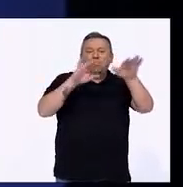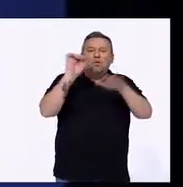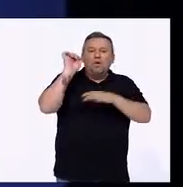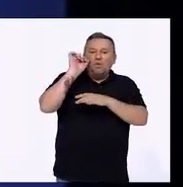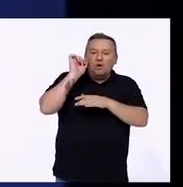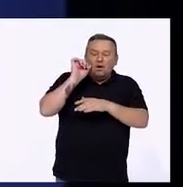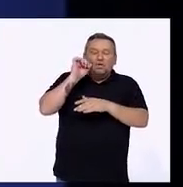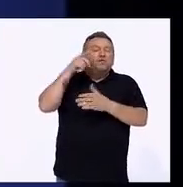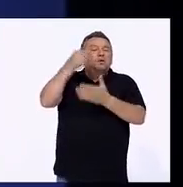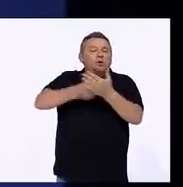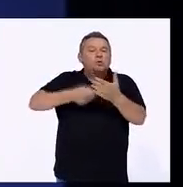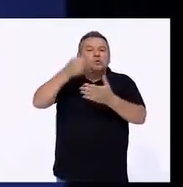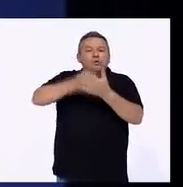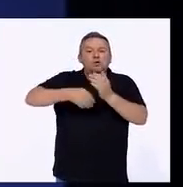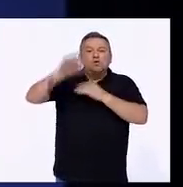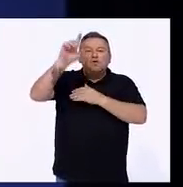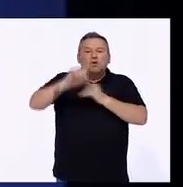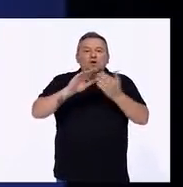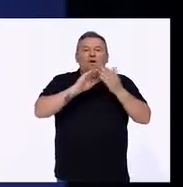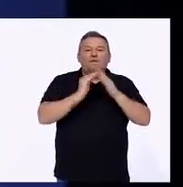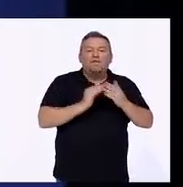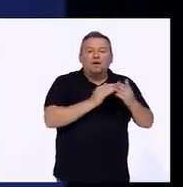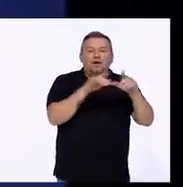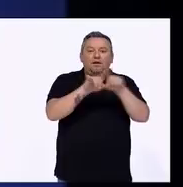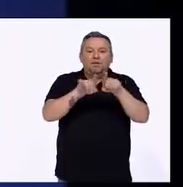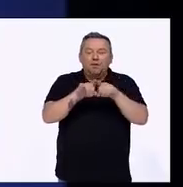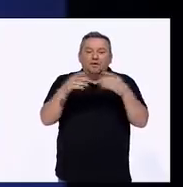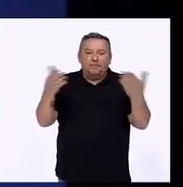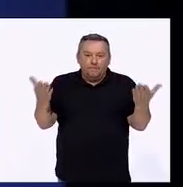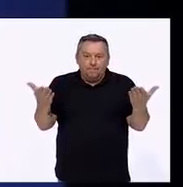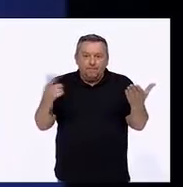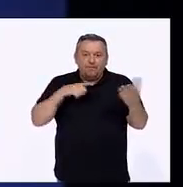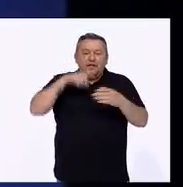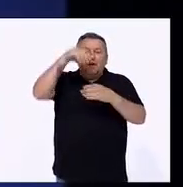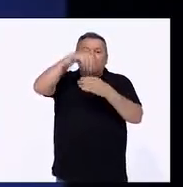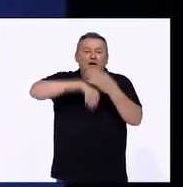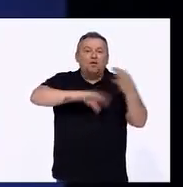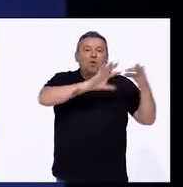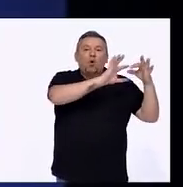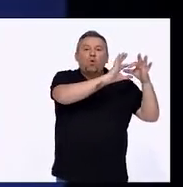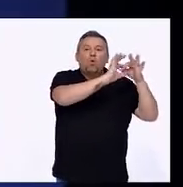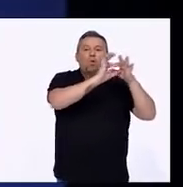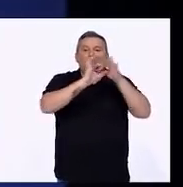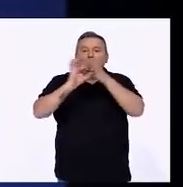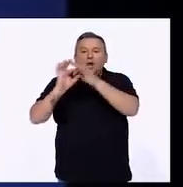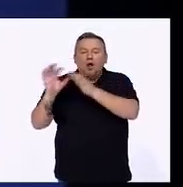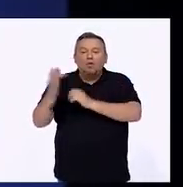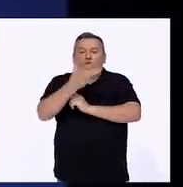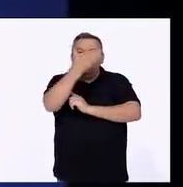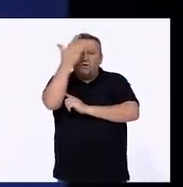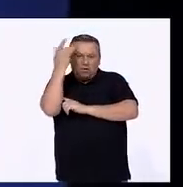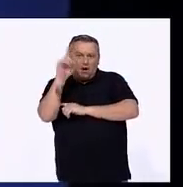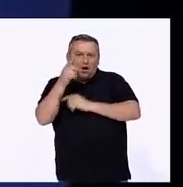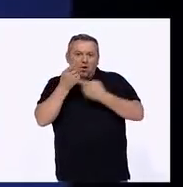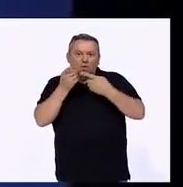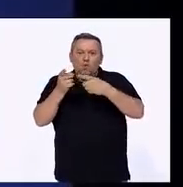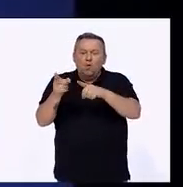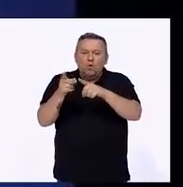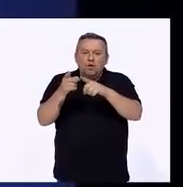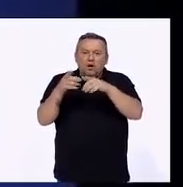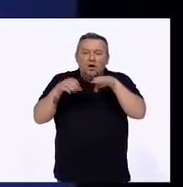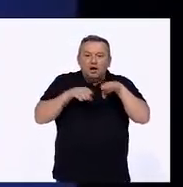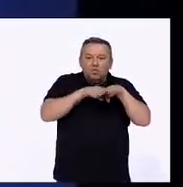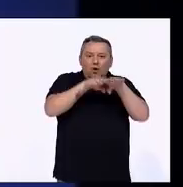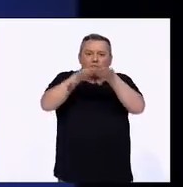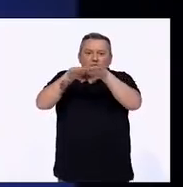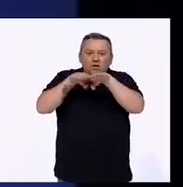lutam por seus direitos a cadelas que mereciam comer ração no chão. Então, está dentro de um contexto, né, de pessoas que são contra a igualdade de direitos